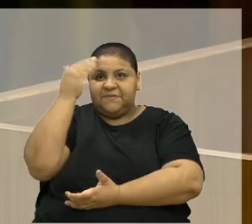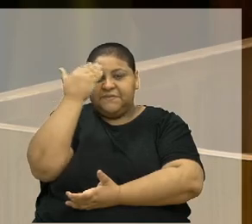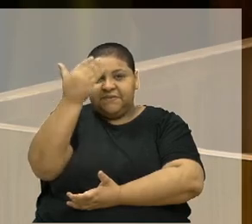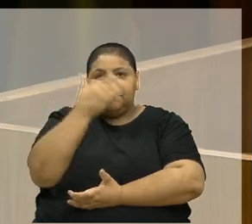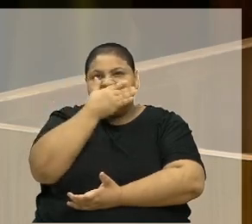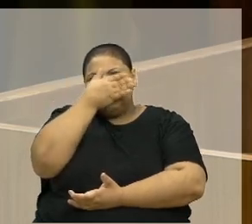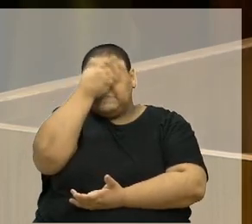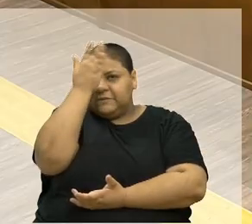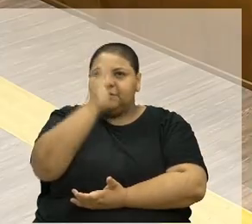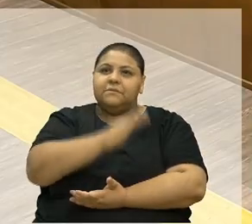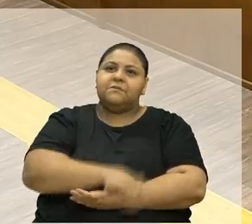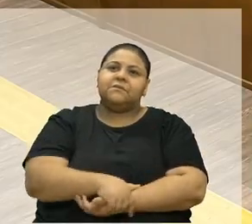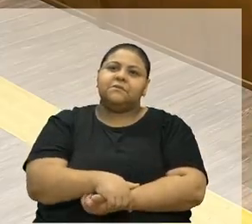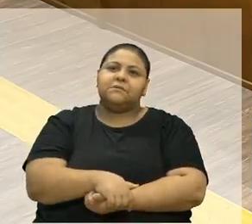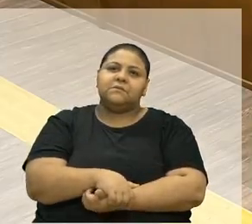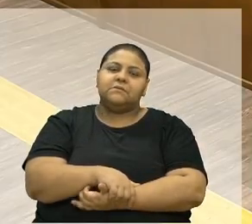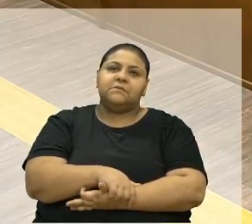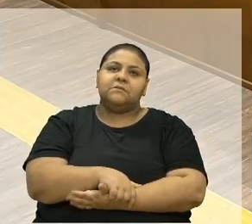obrigada